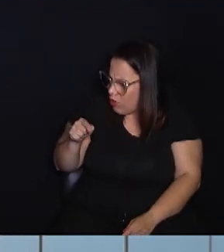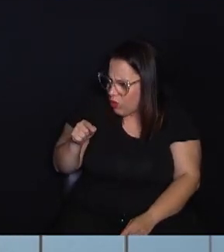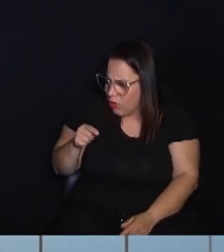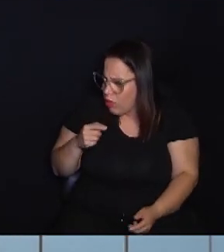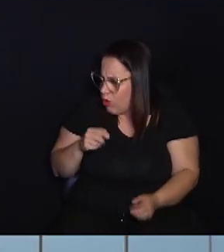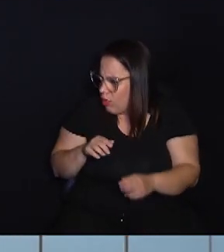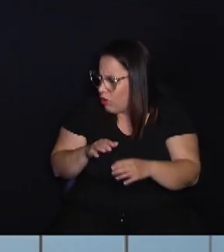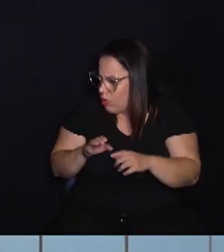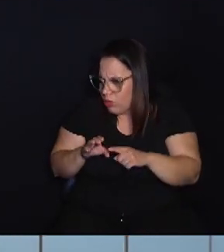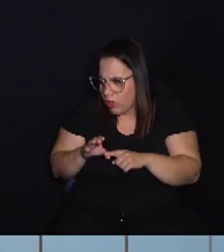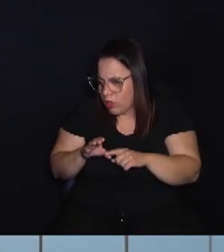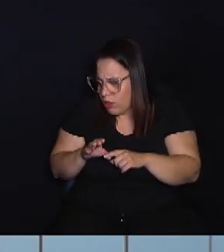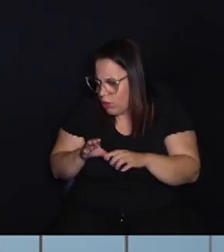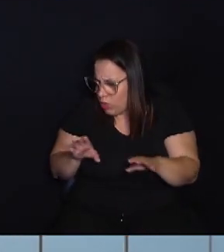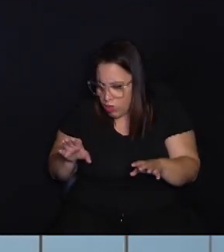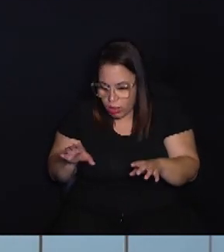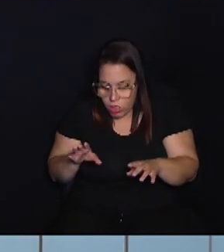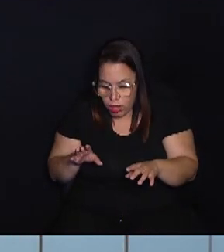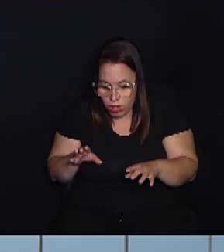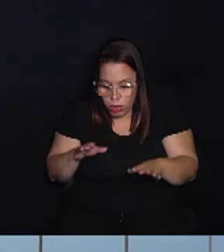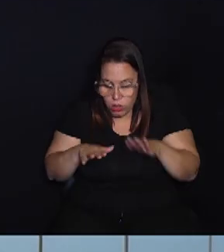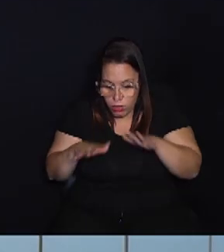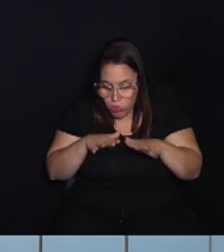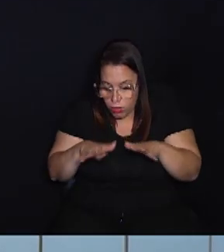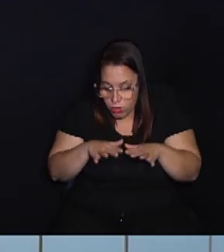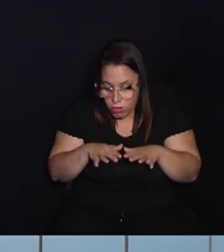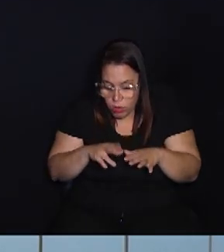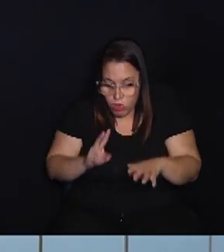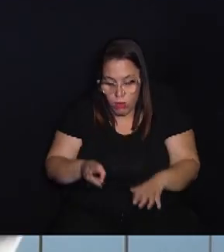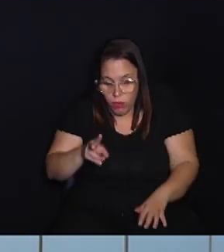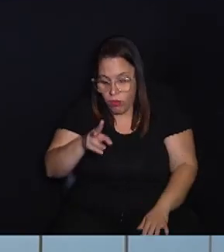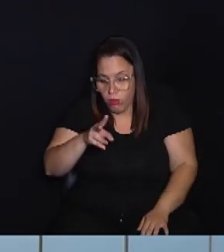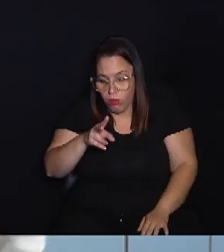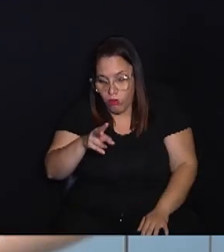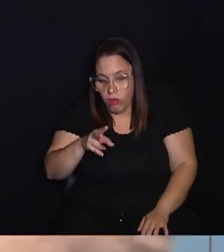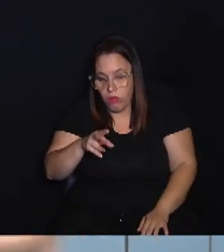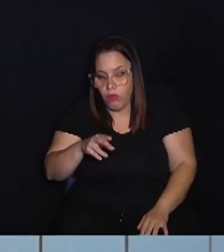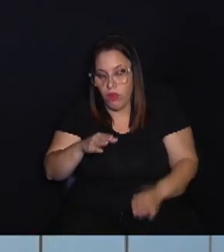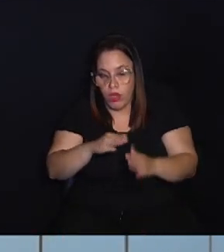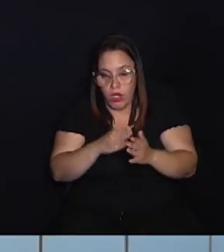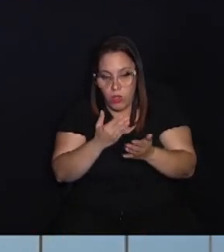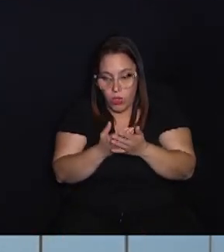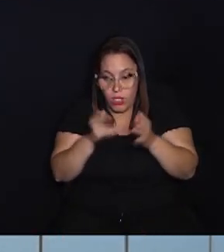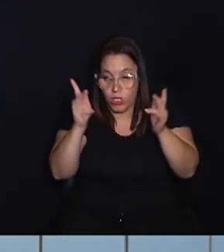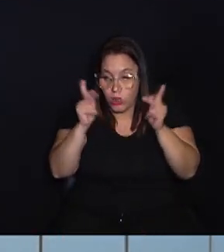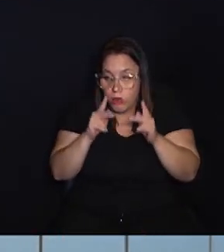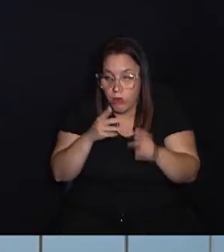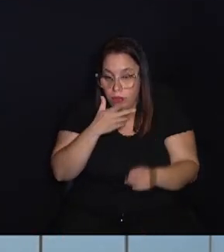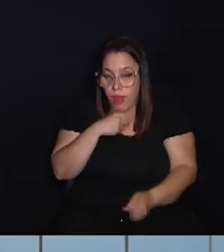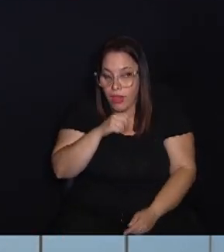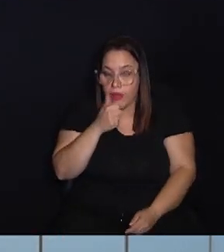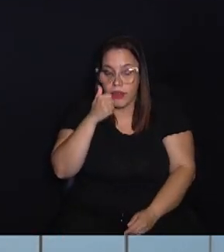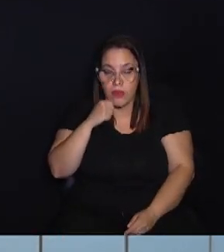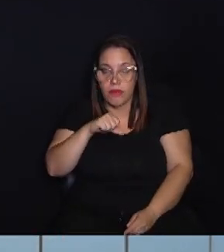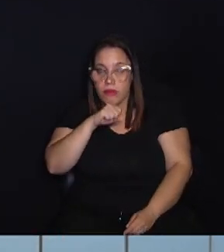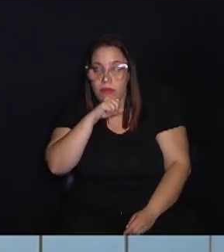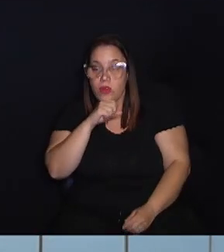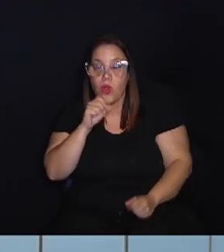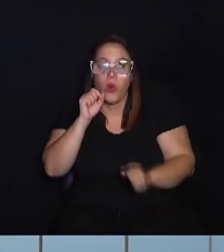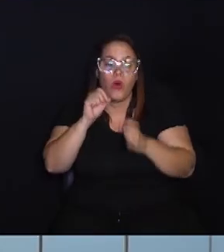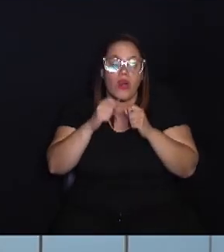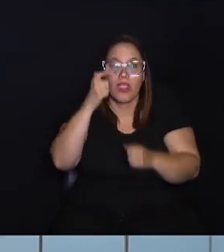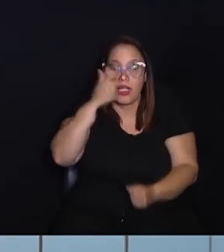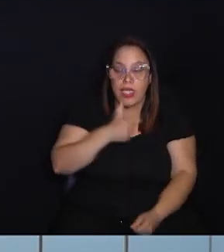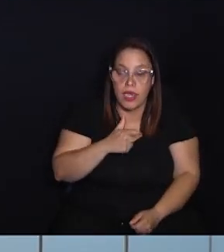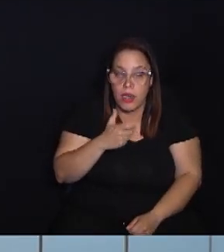independente do momento, mas a gente sempre devia ter escola de pais. Assim, o que é ser pai? O cara,